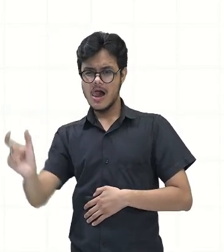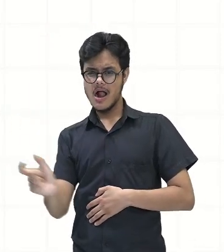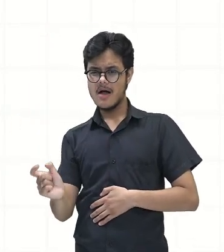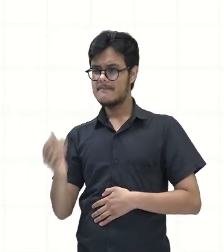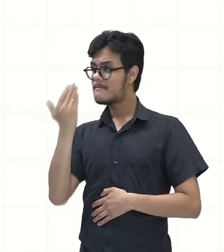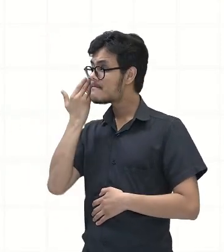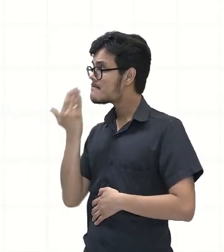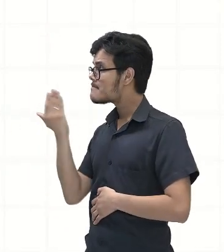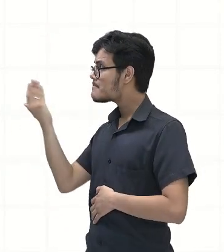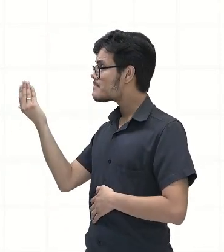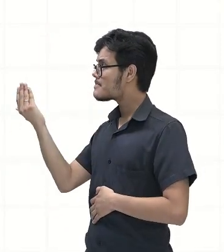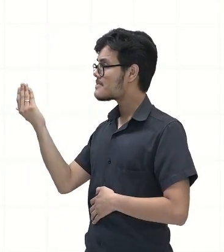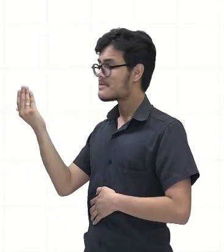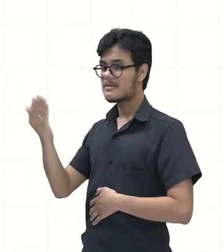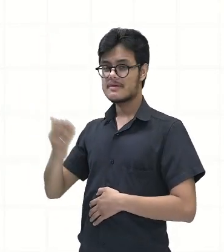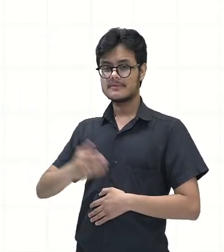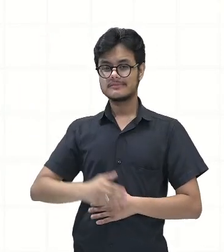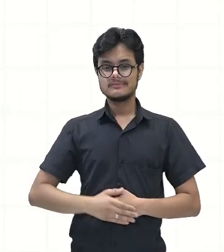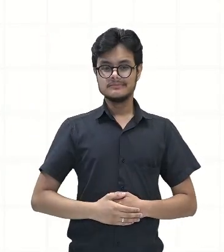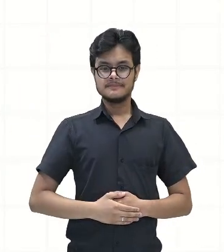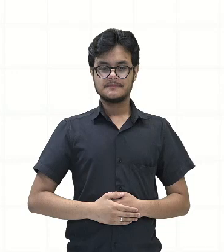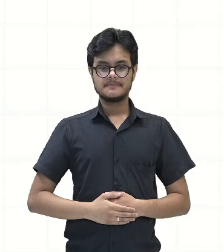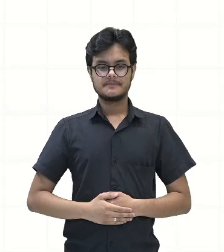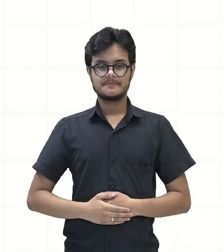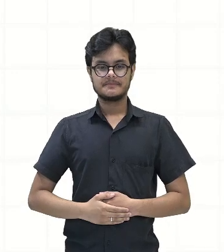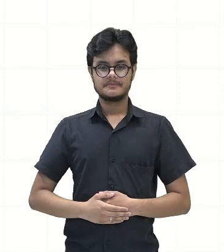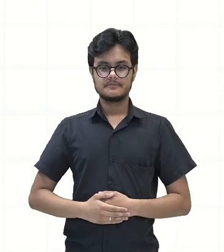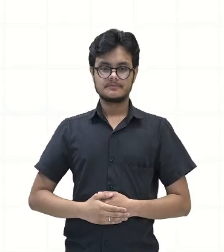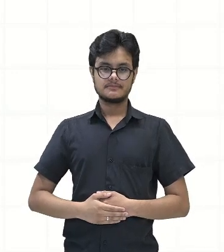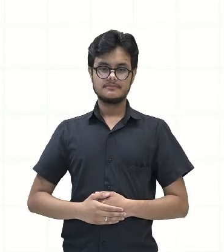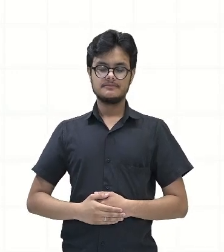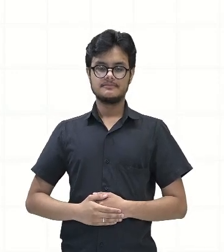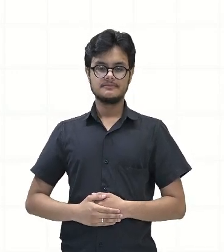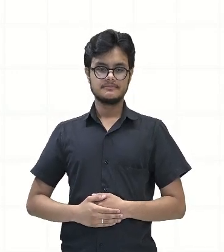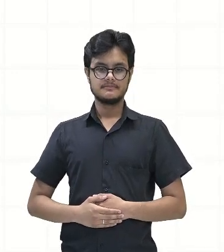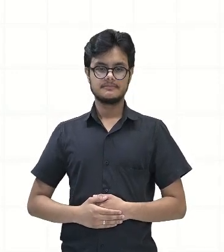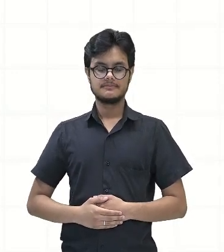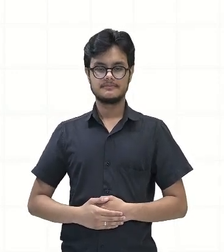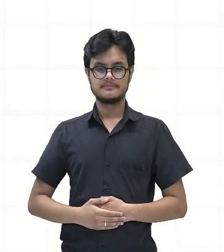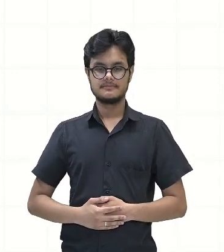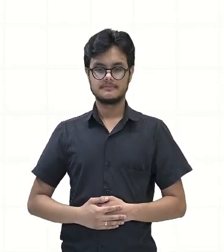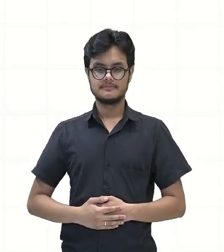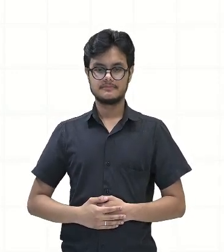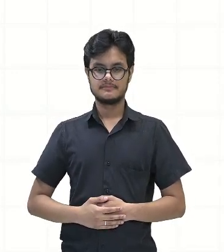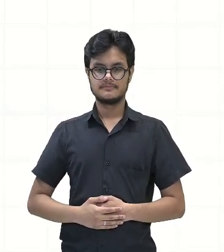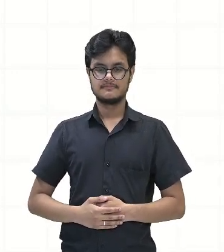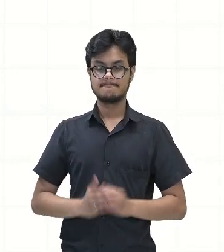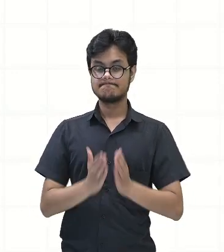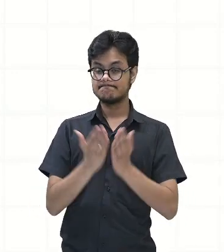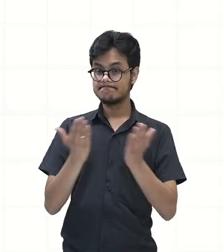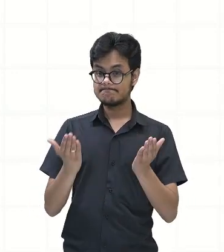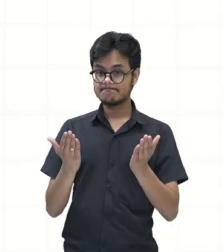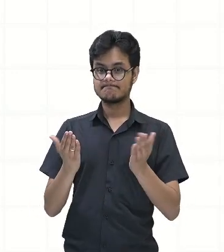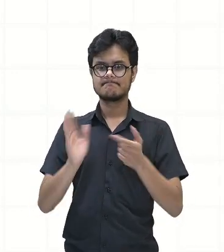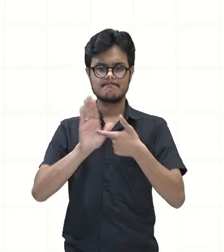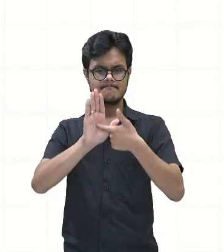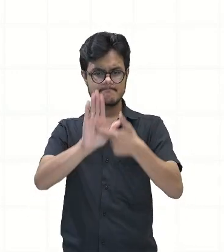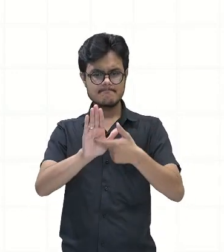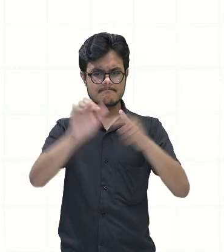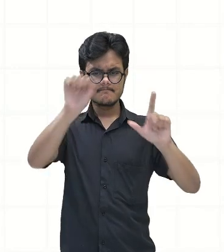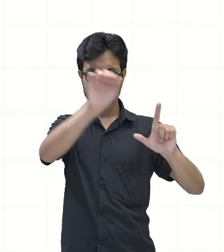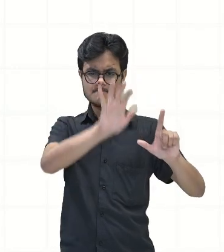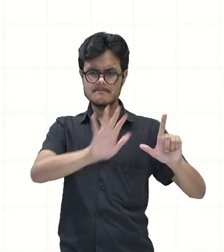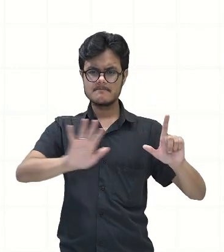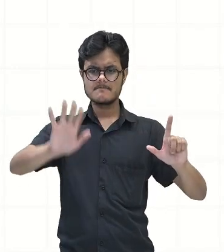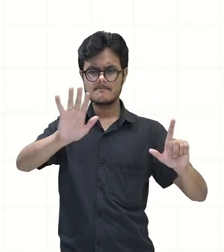voltada para o Oceano Atlântico. E aí a gente dá uma olhada aqui, mostrando para vocês essa imagem que vai